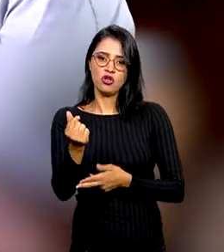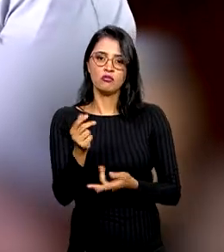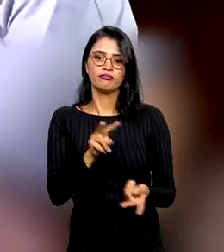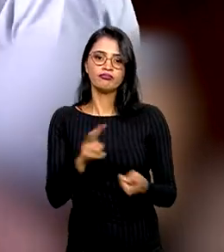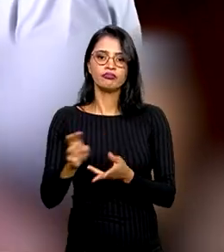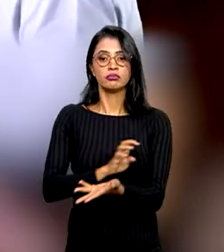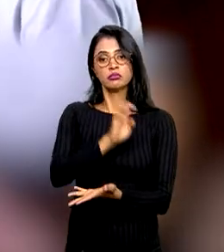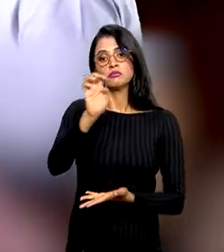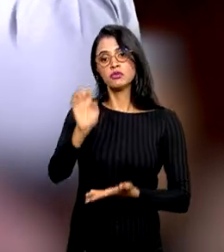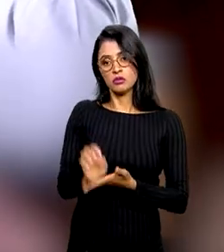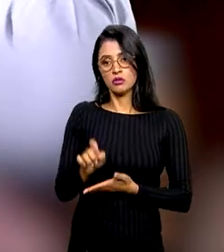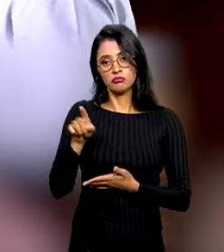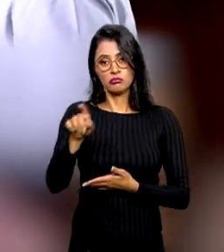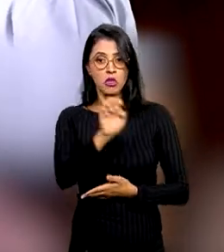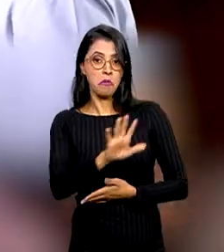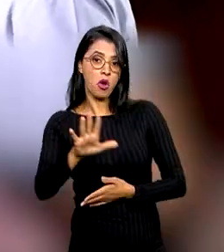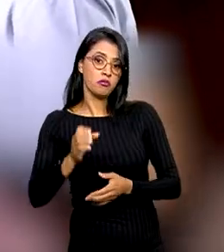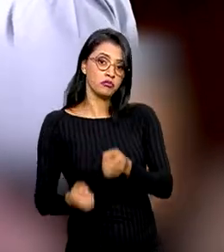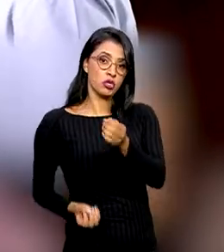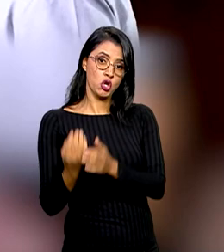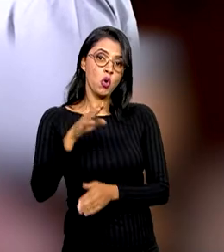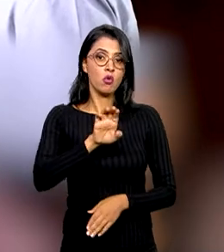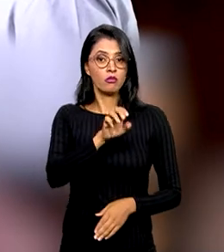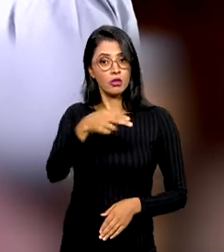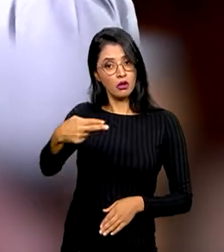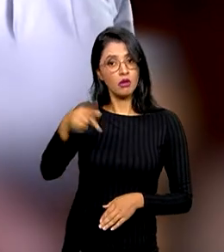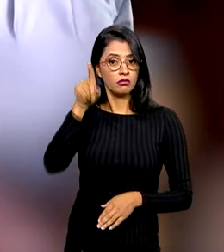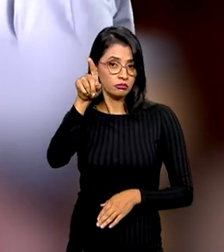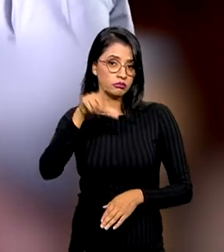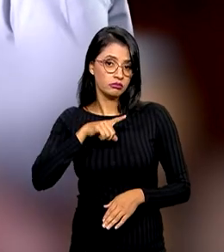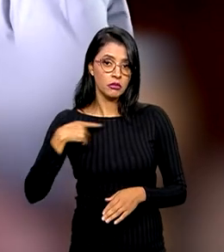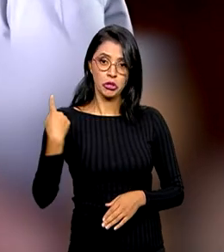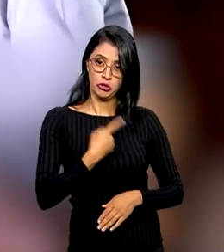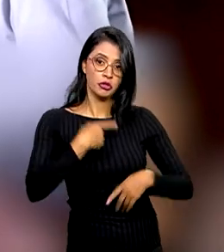exportação. Os europeus criaram o euro, tá?